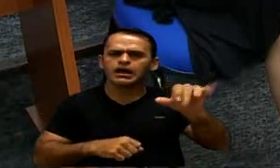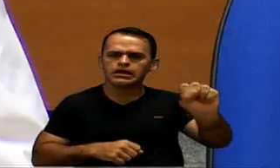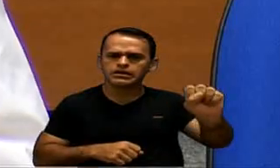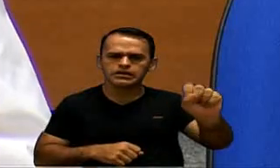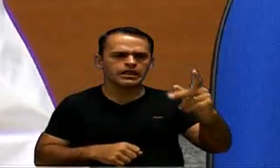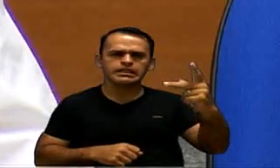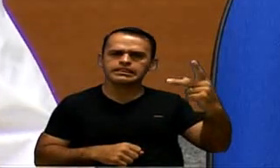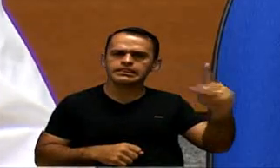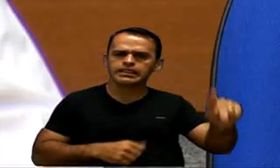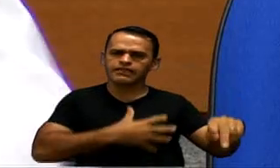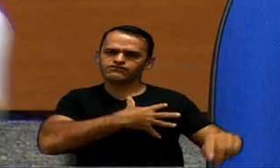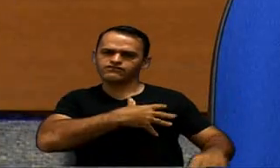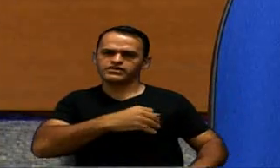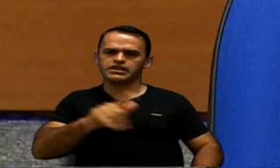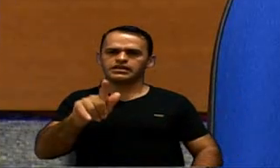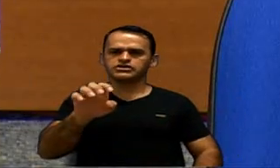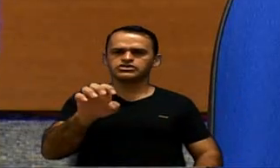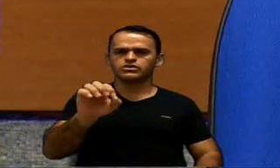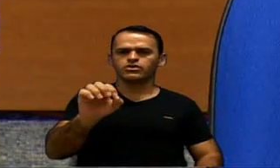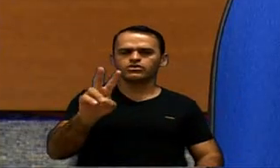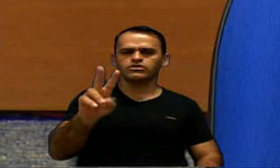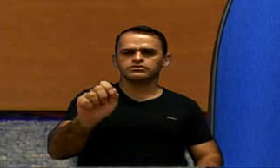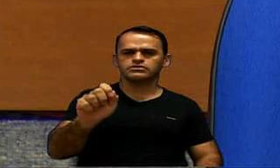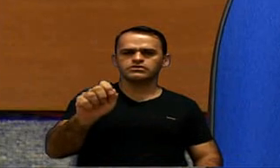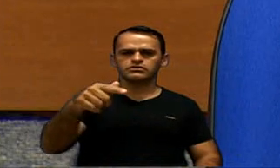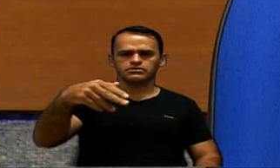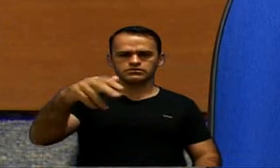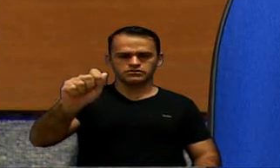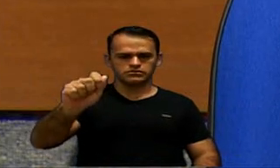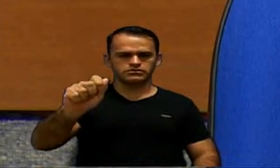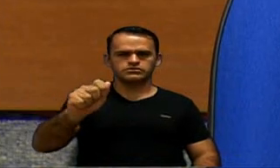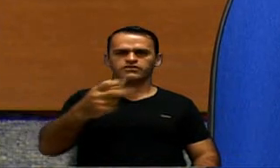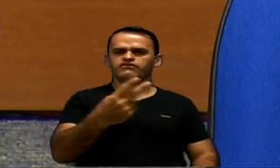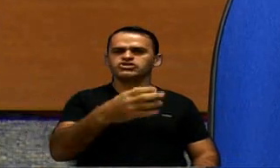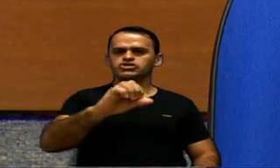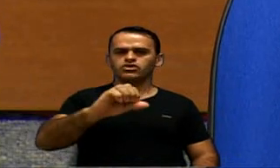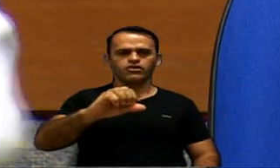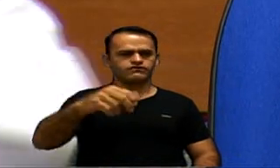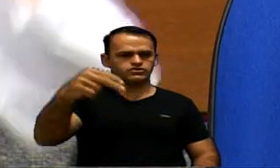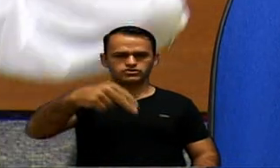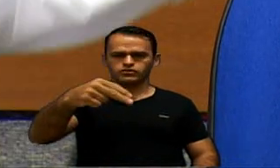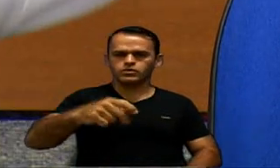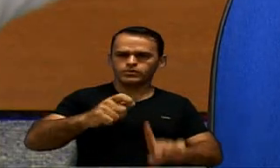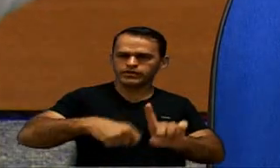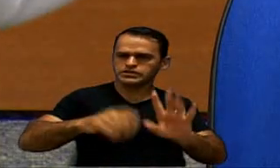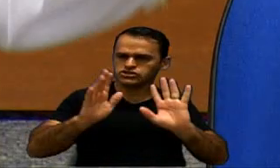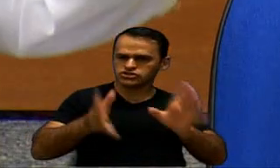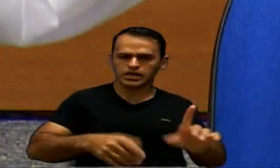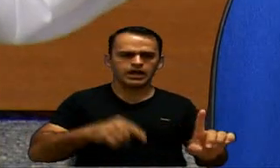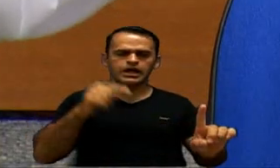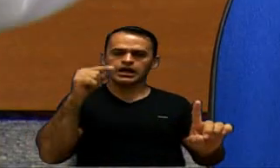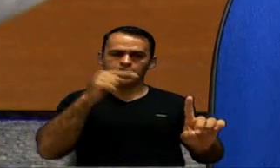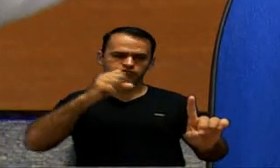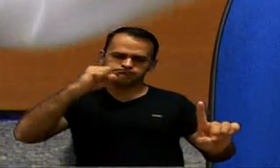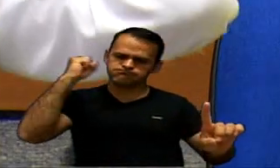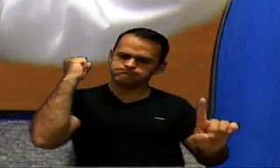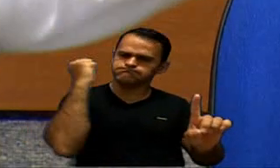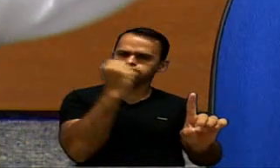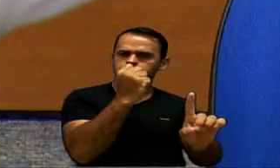filha dela, Giovana, que foi assassinada dia 29 de novembro, fez um mês que ela foi assassinada,